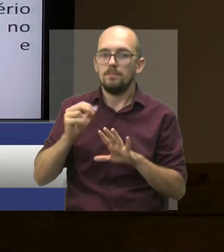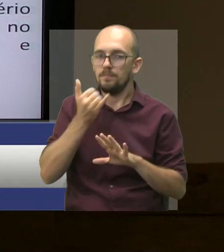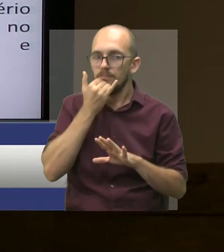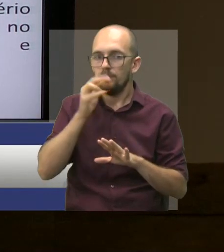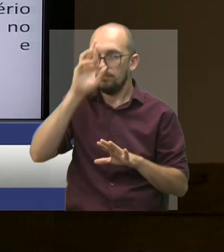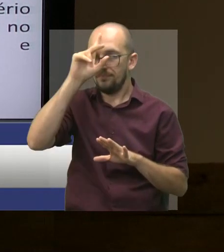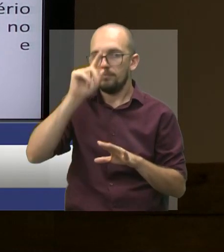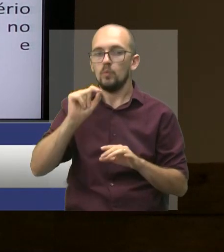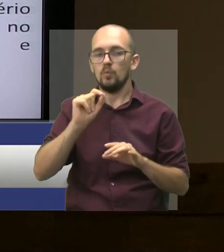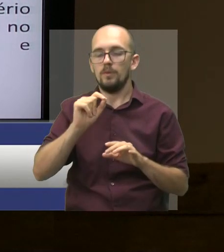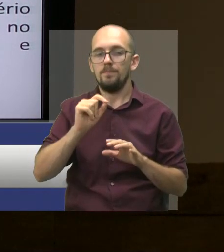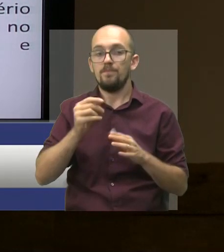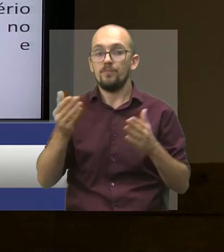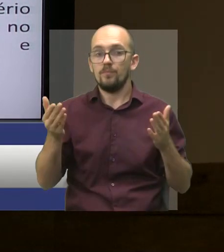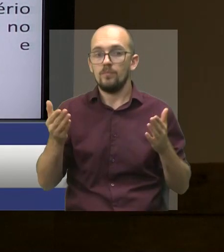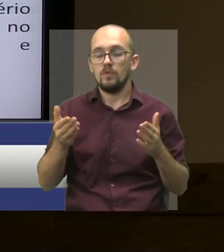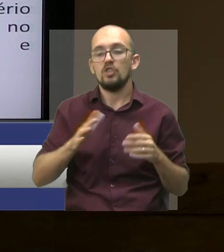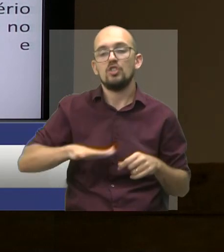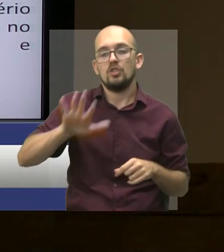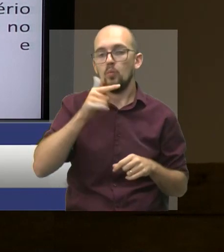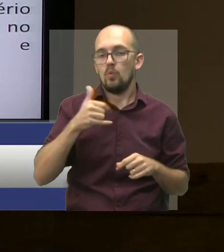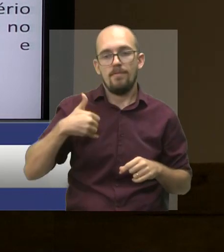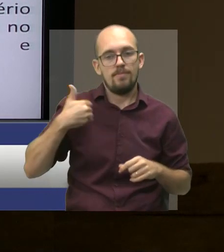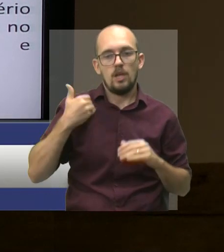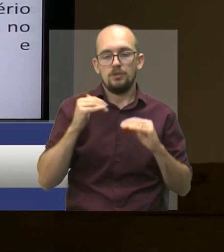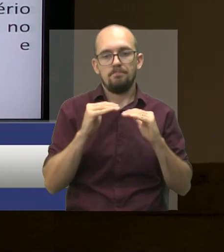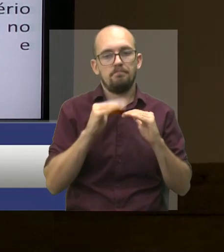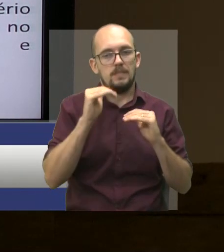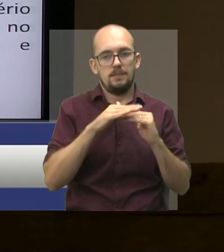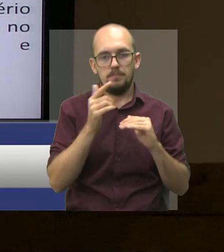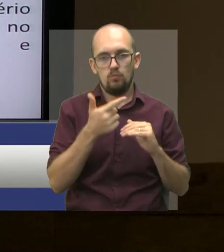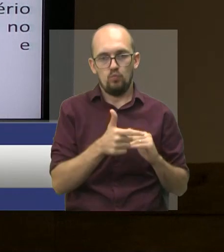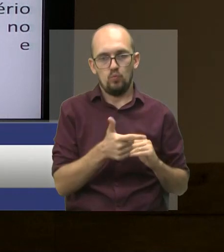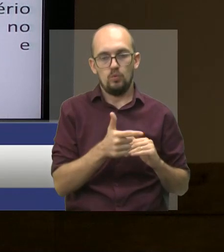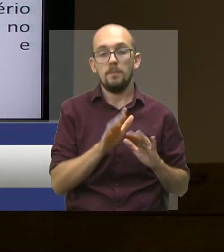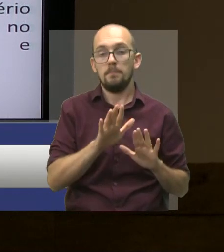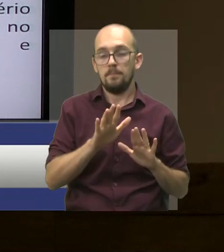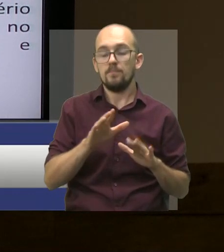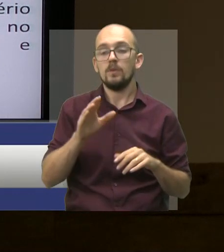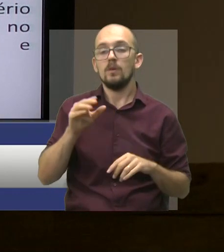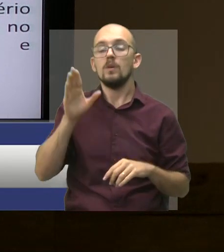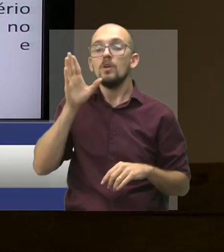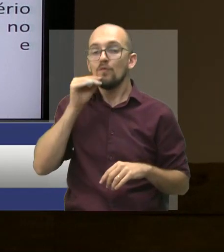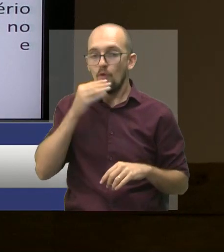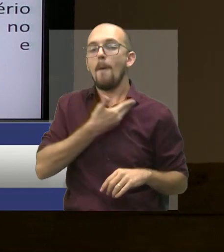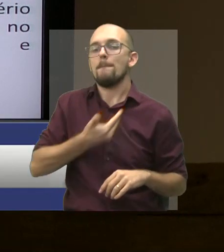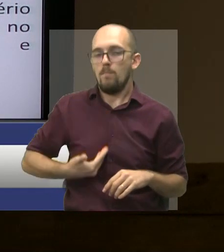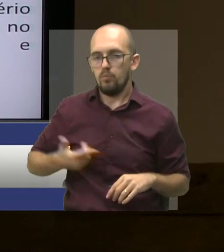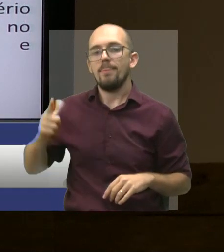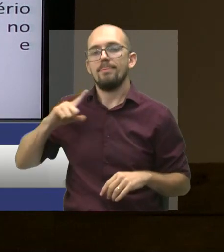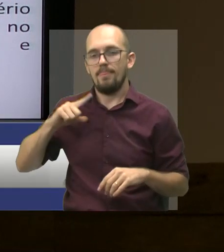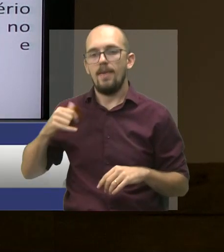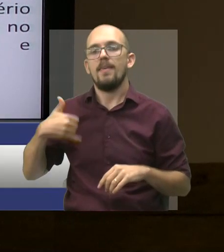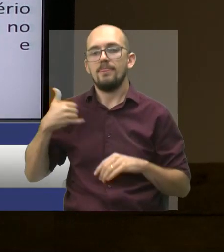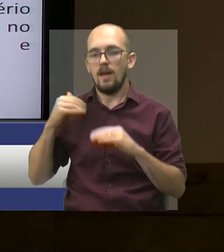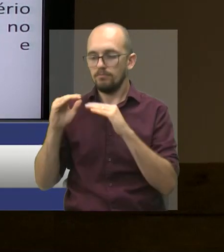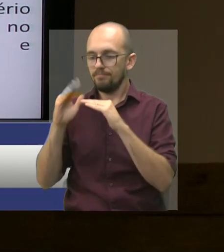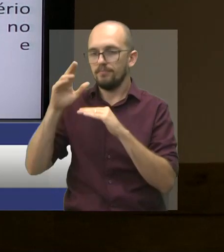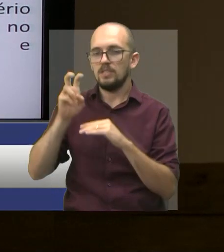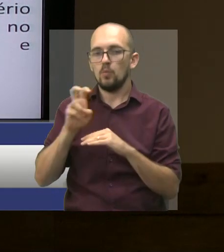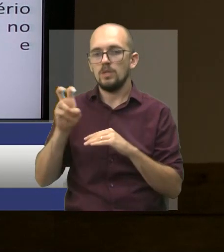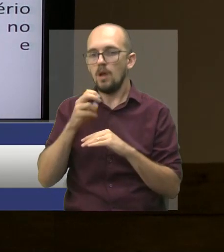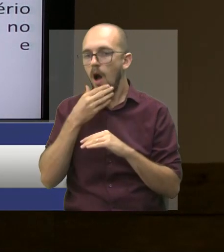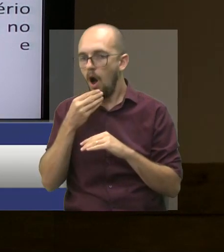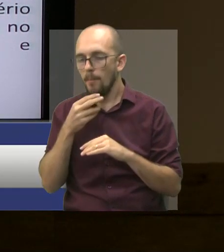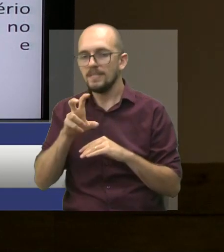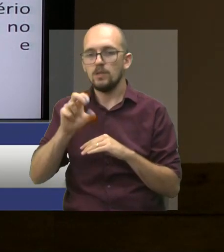O regime geral não tem idade mínima. No regime do servidor público, tem idade 55 para homem e